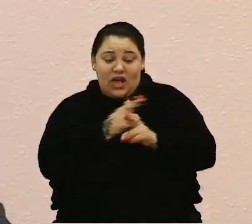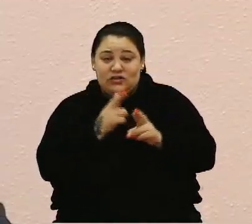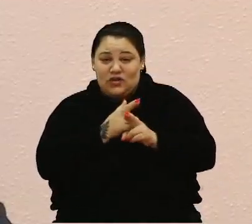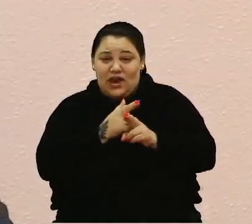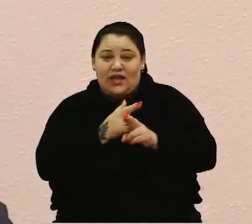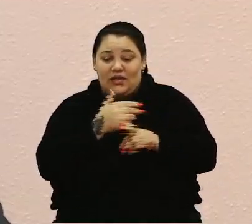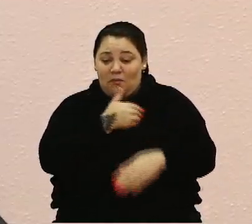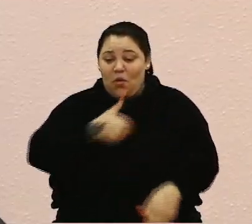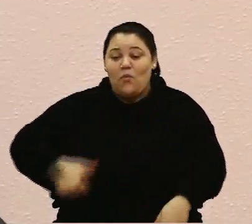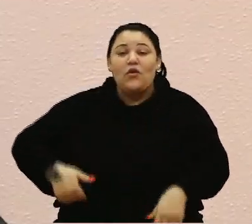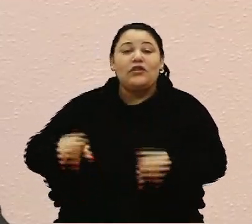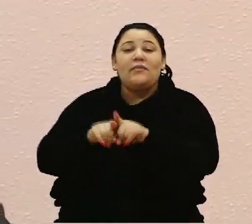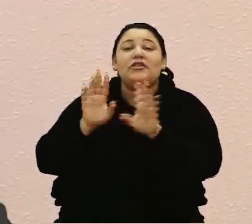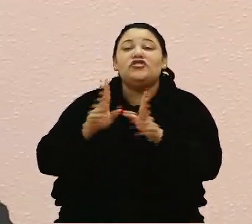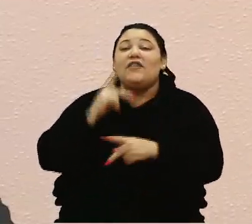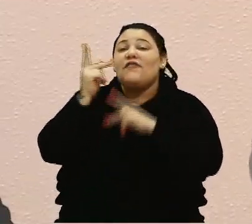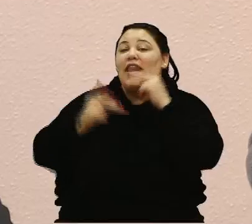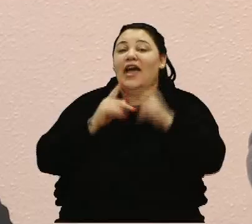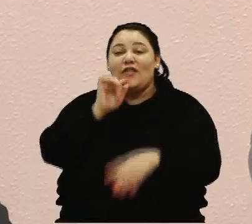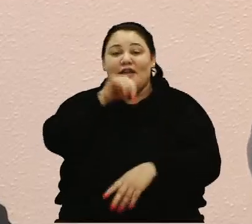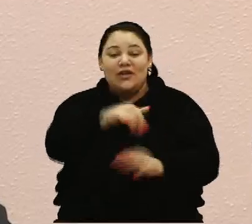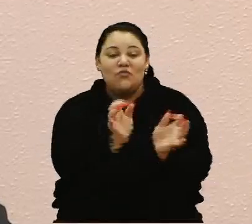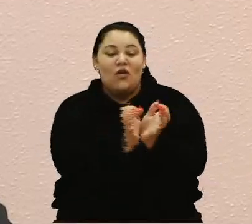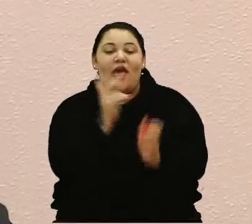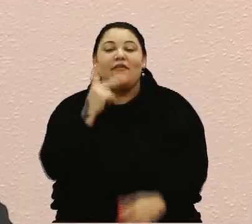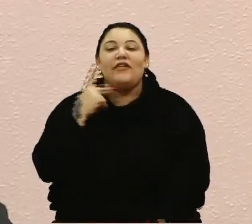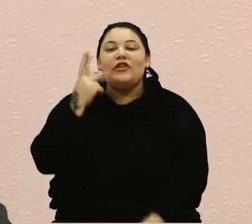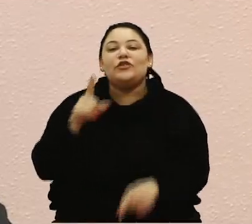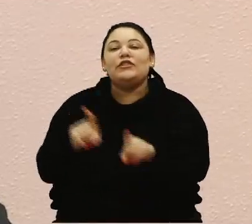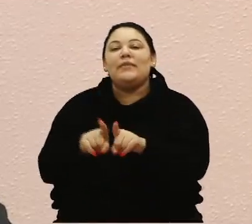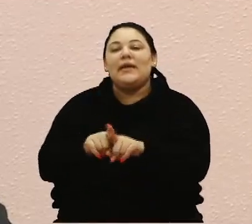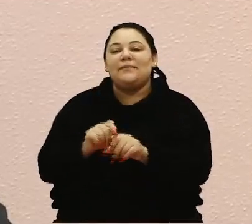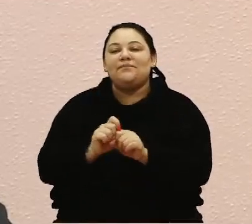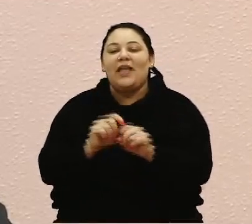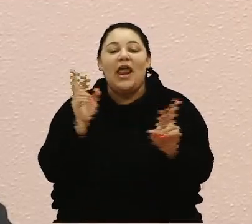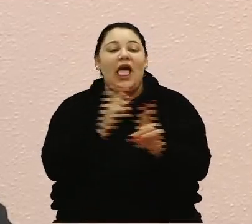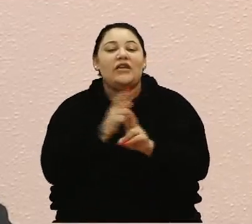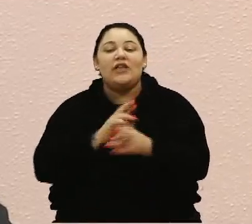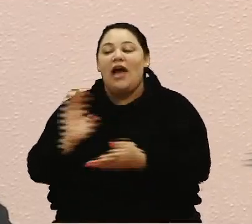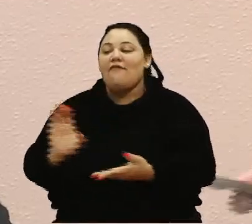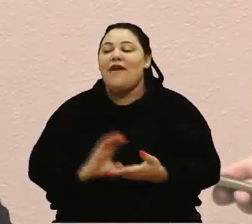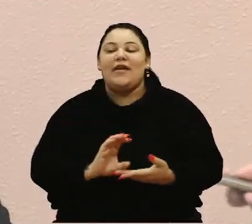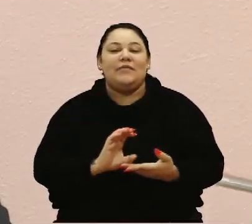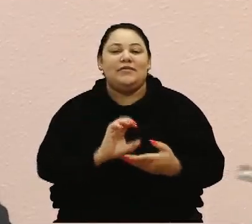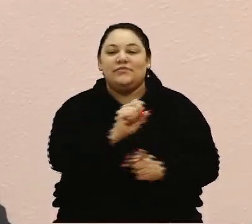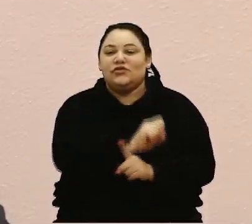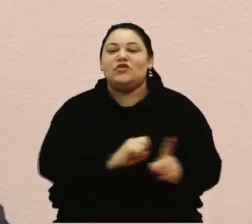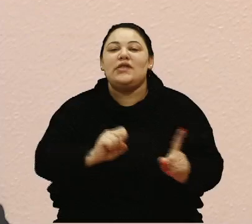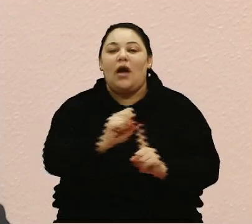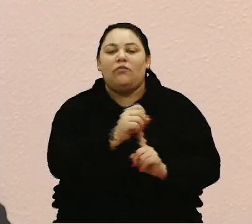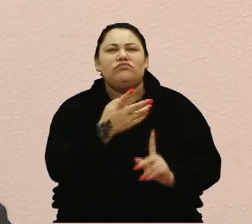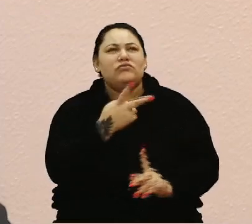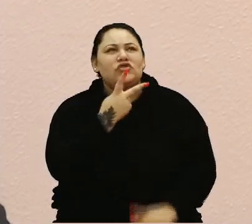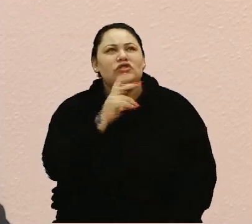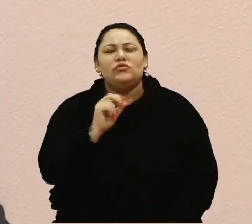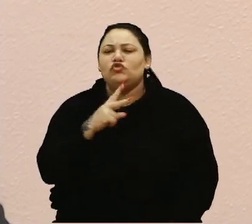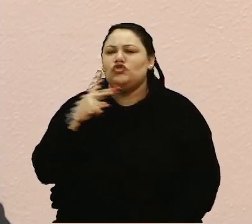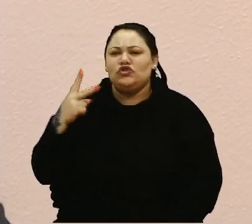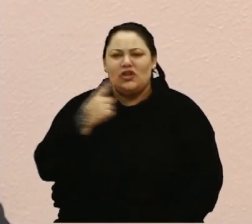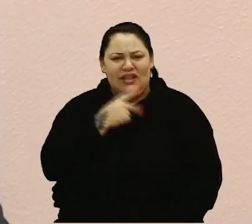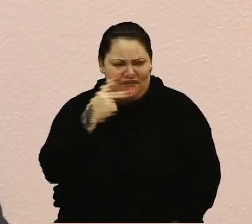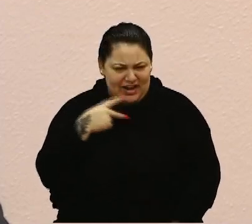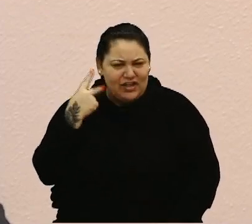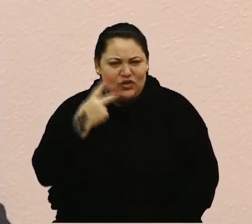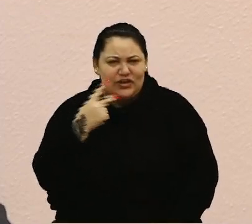foi falado aqui por um colega vereador. Sobre a questão de recursos sociais. Em 2022, vereadora